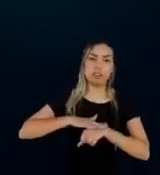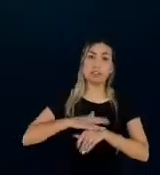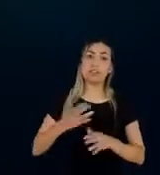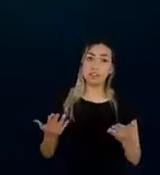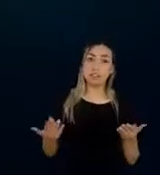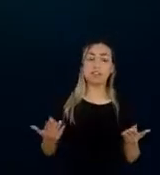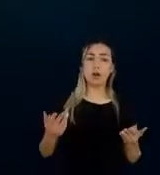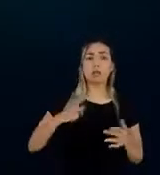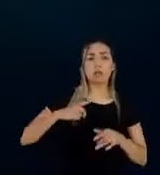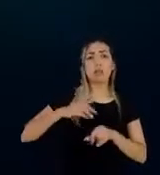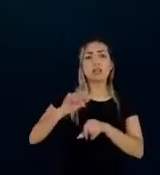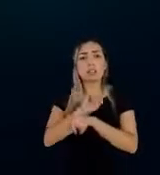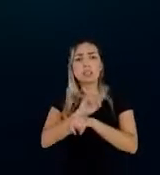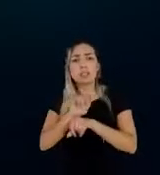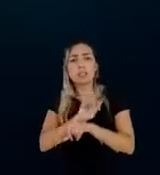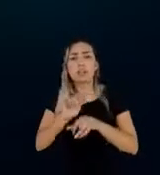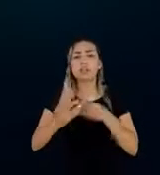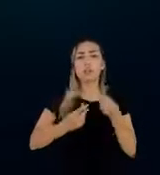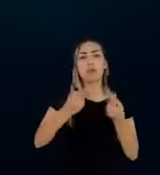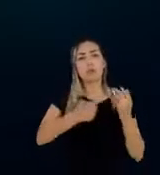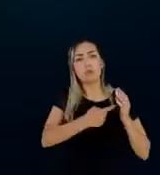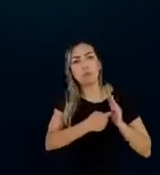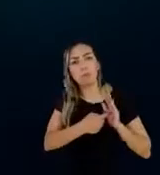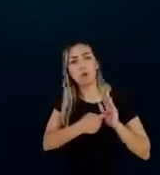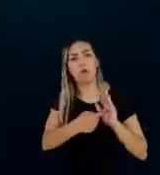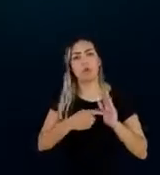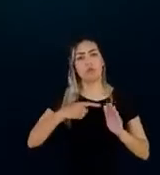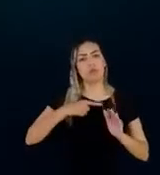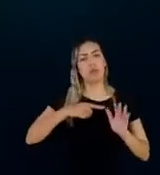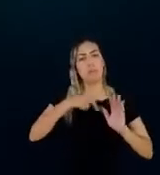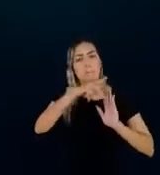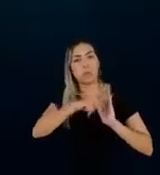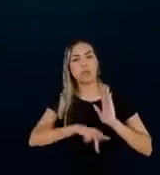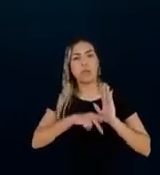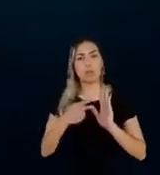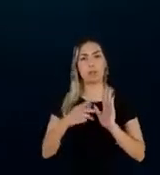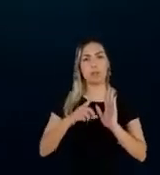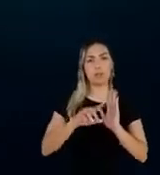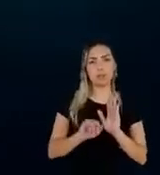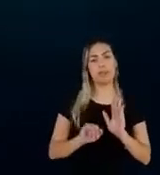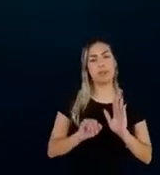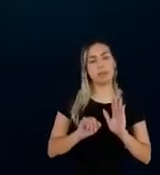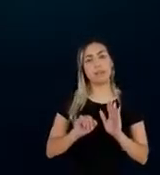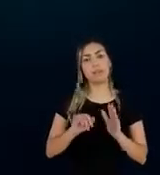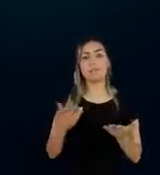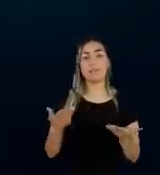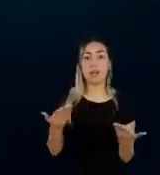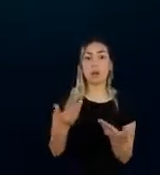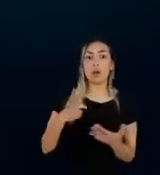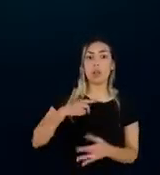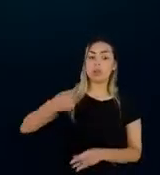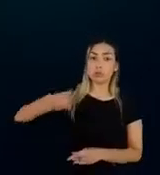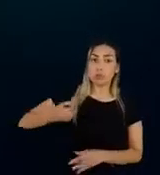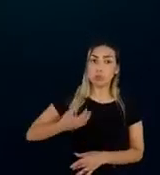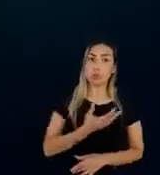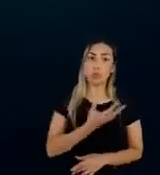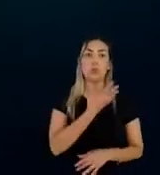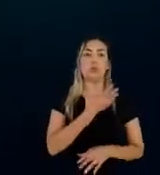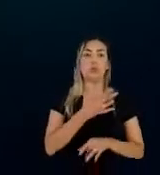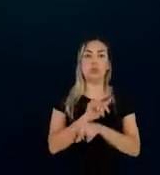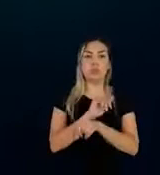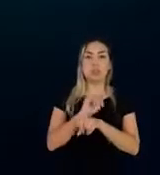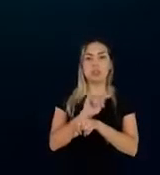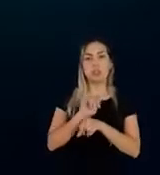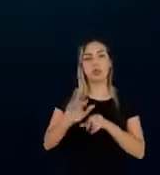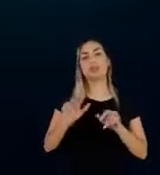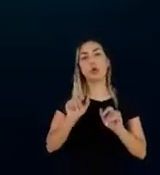de aplicação em projetos de PDI, individuais ou cooperativos, o novo programa ele também introduz alguns